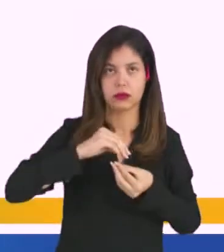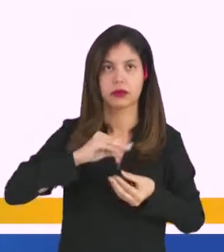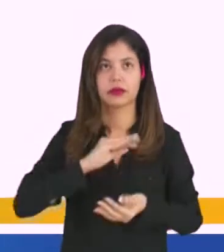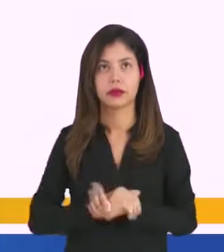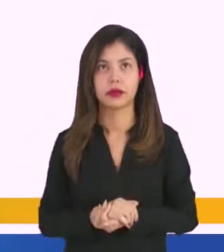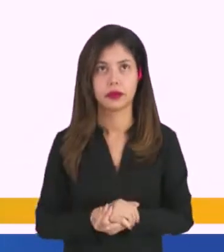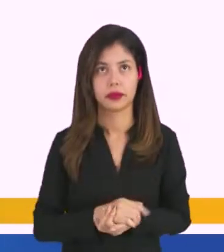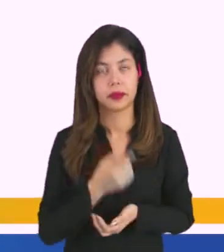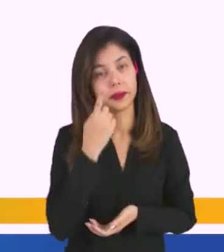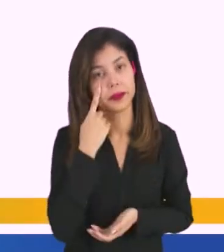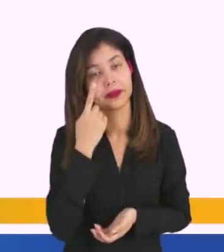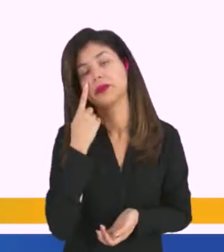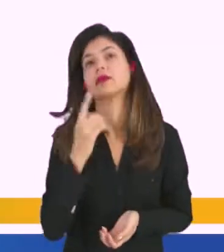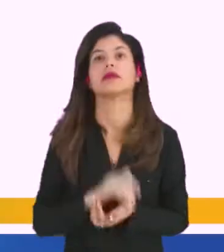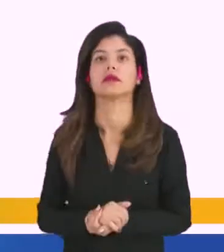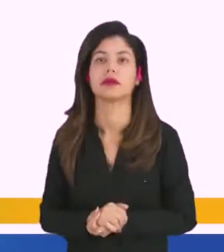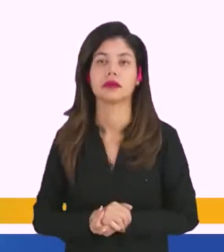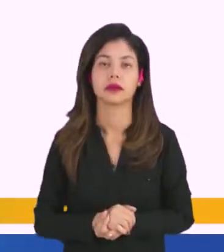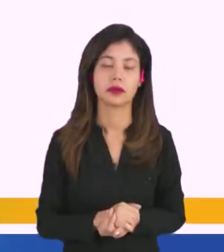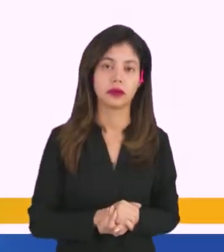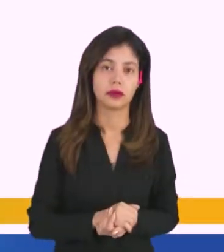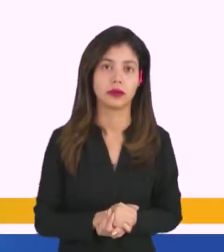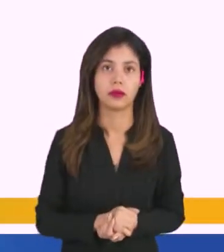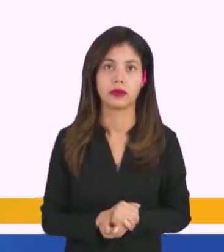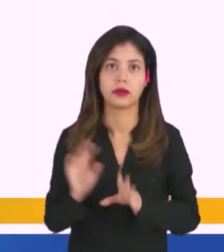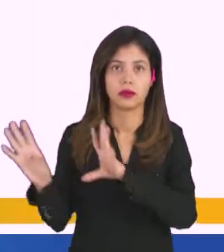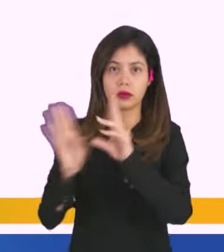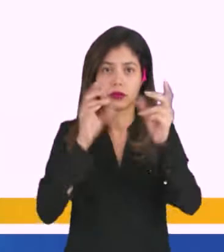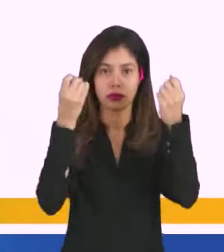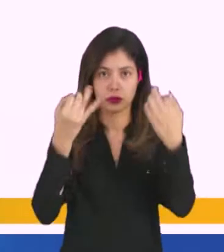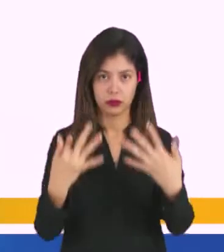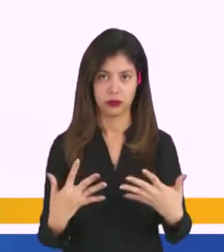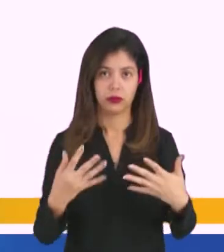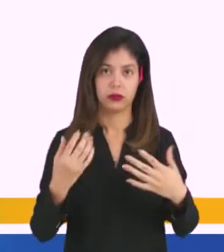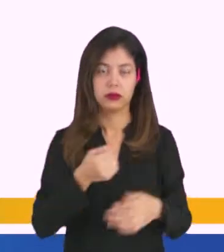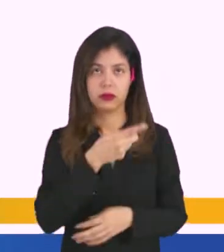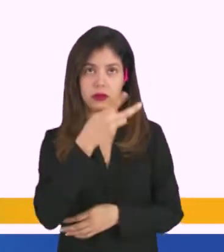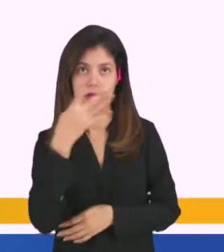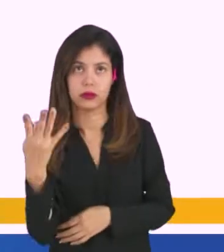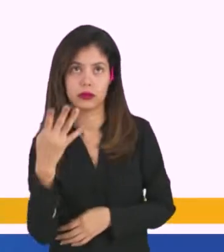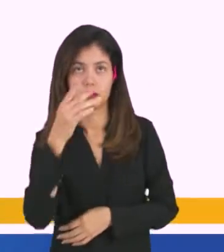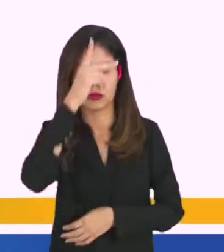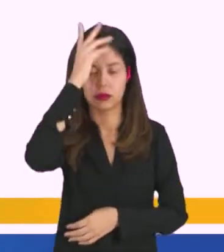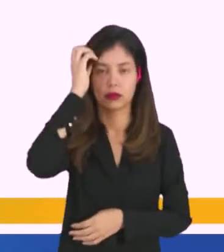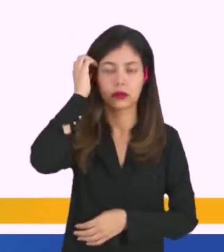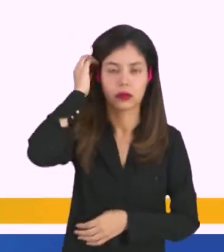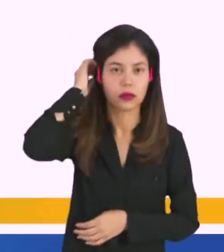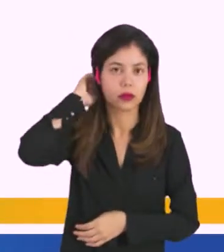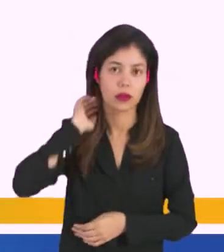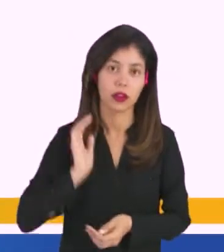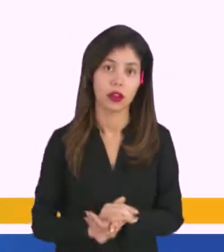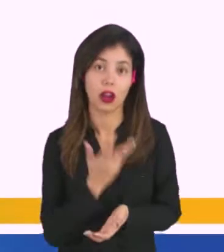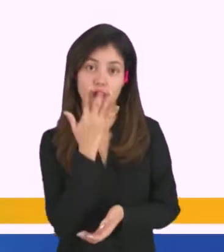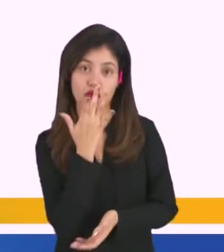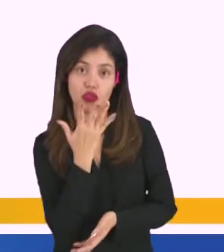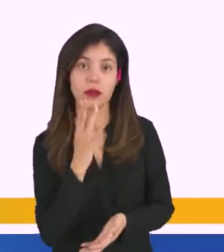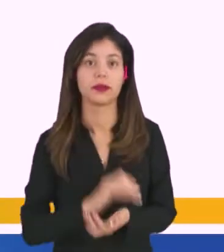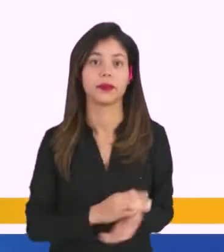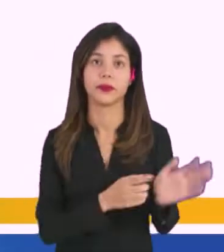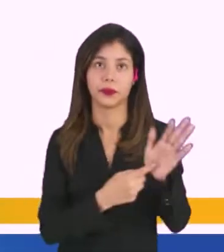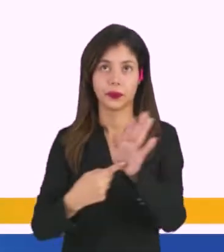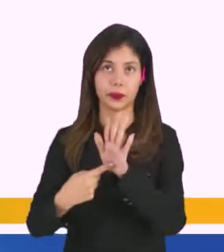envolvidas? Observe que ele está tratando aí da quantidade de torcedores dos times,